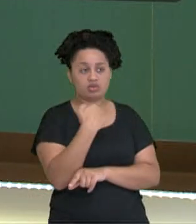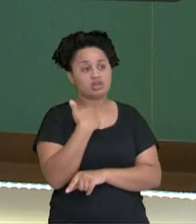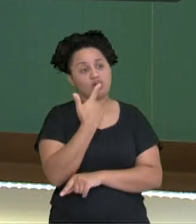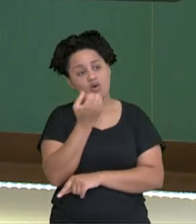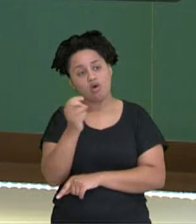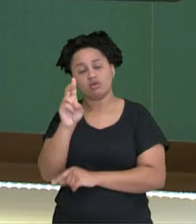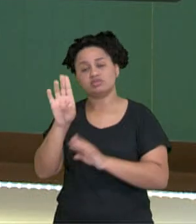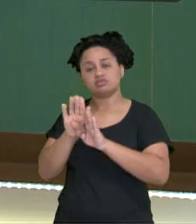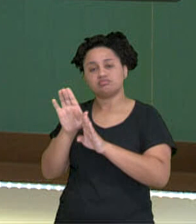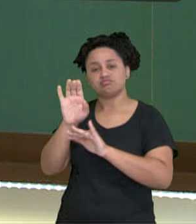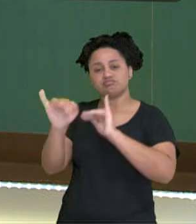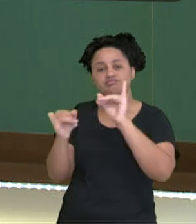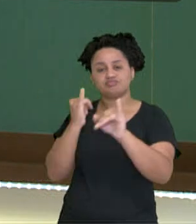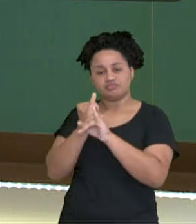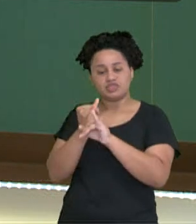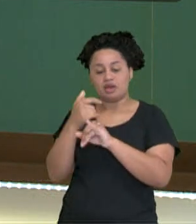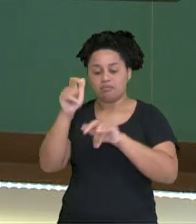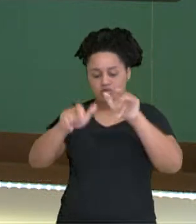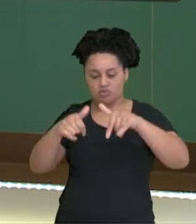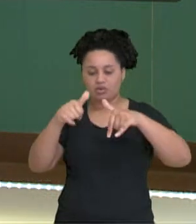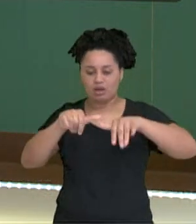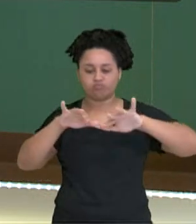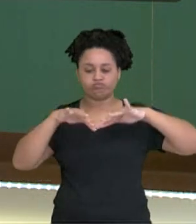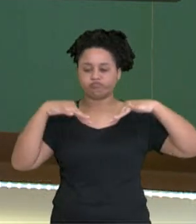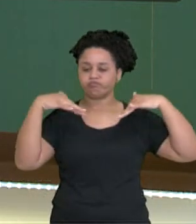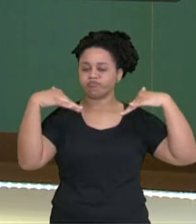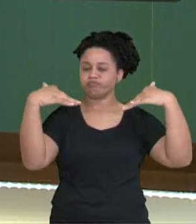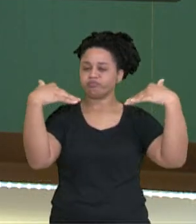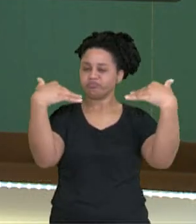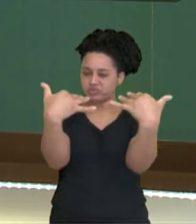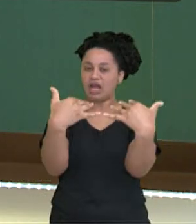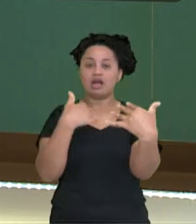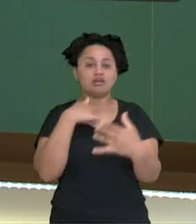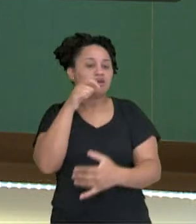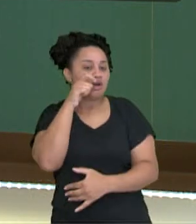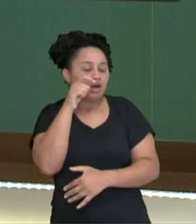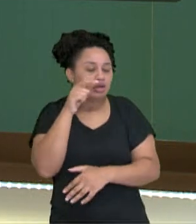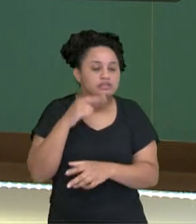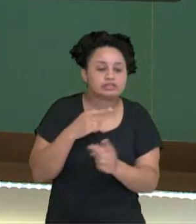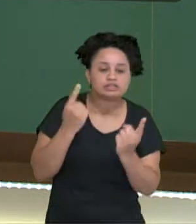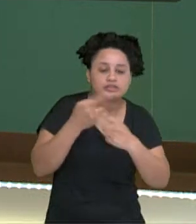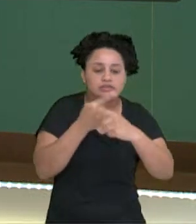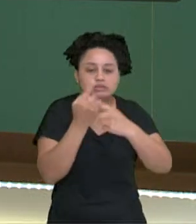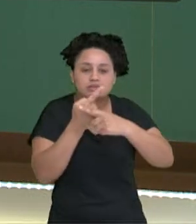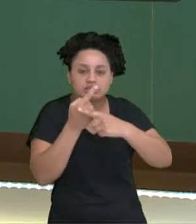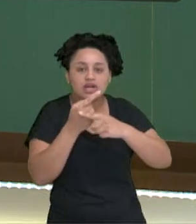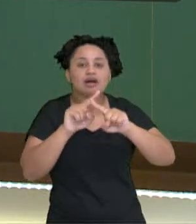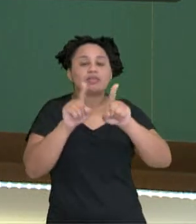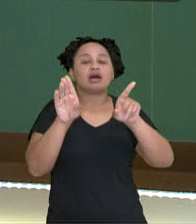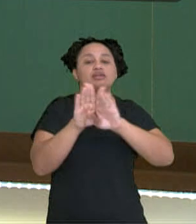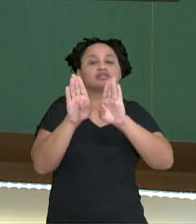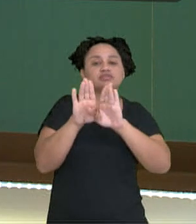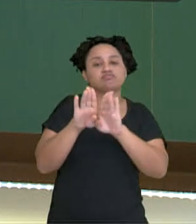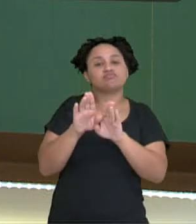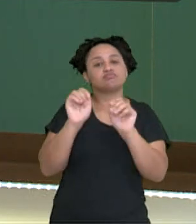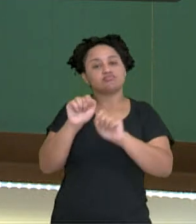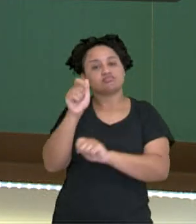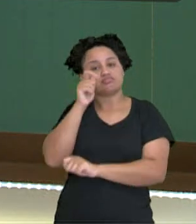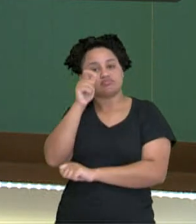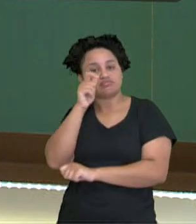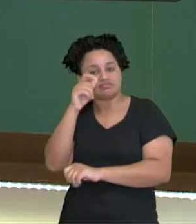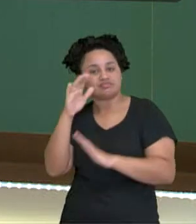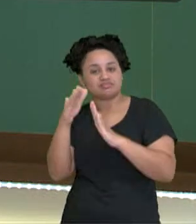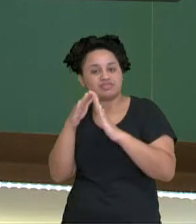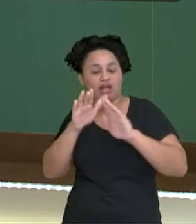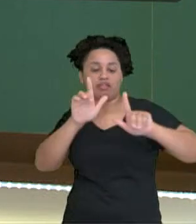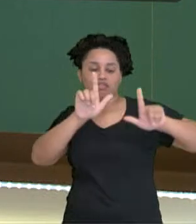local acompanharam essa final, né, mas através da internet, nos canais online, e inclusive na